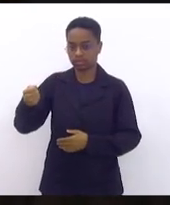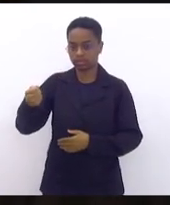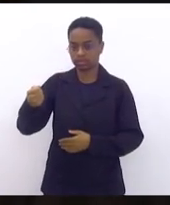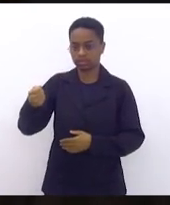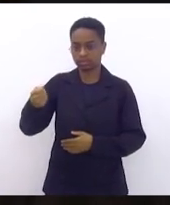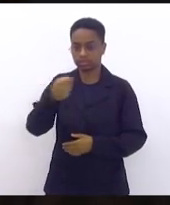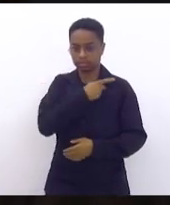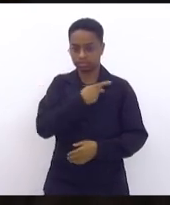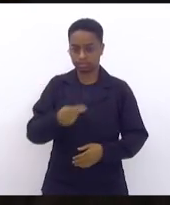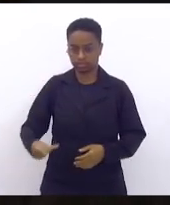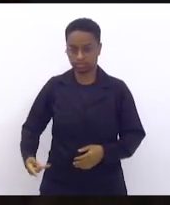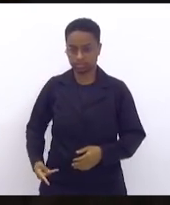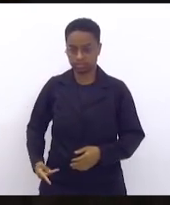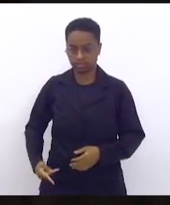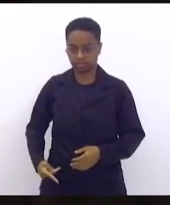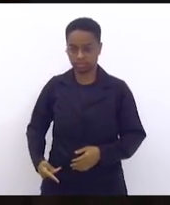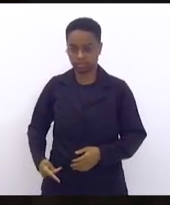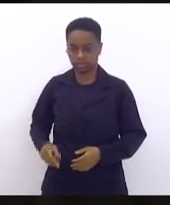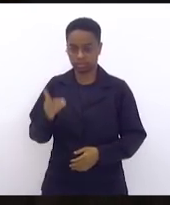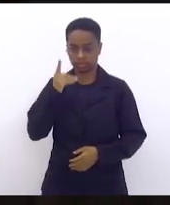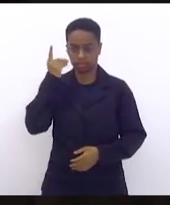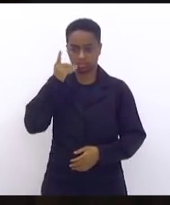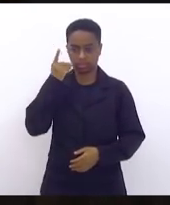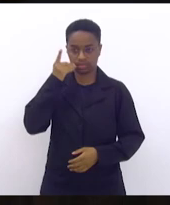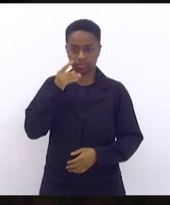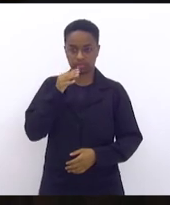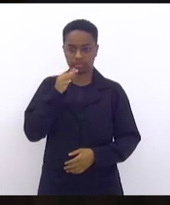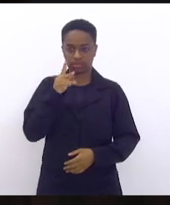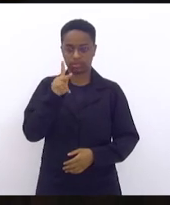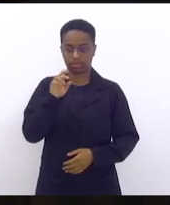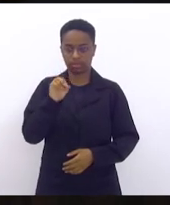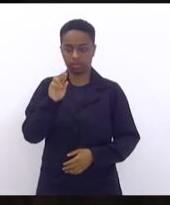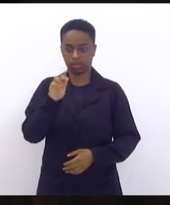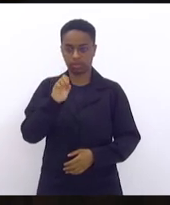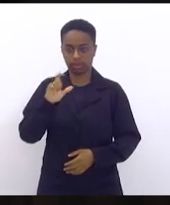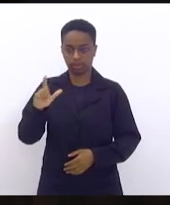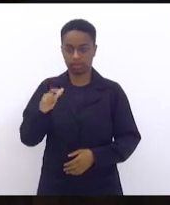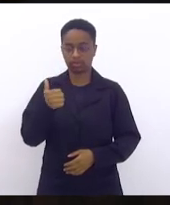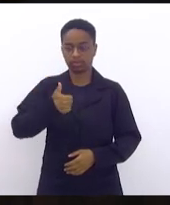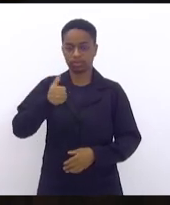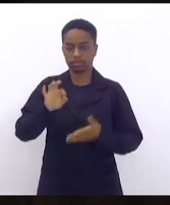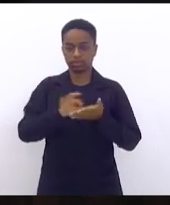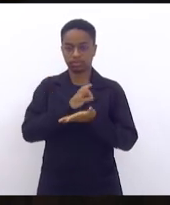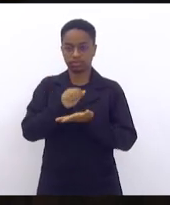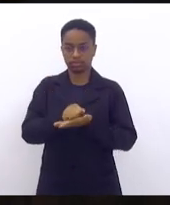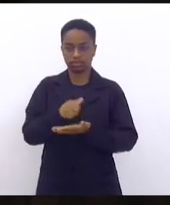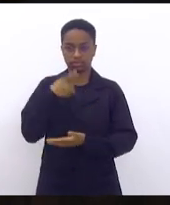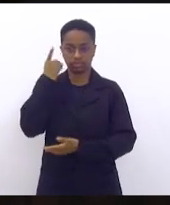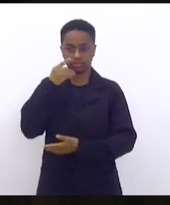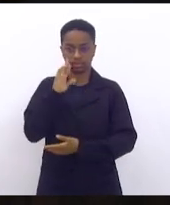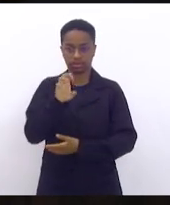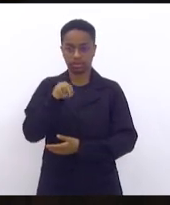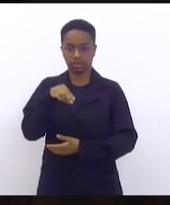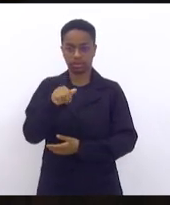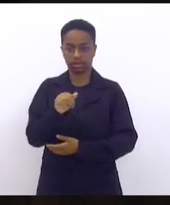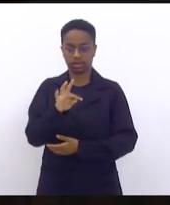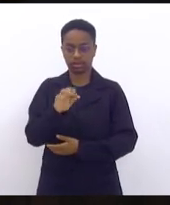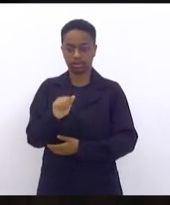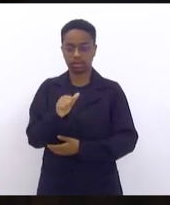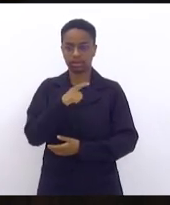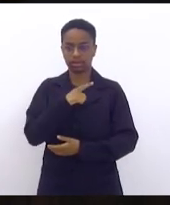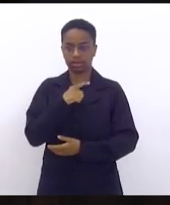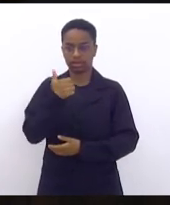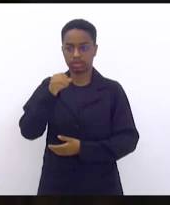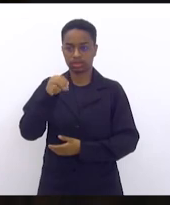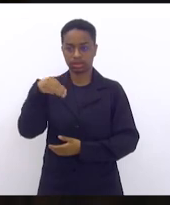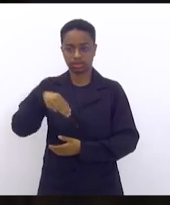do final para o deputado Felipe Pobel. Primeira escrita, deputada Renata Souza, Vossa Excelência